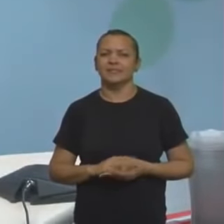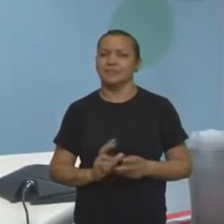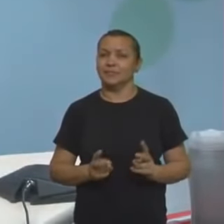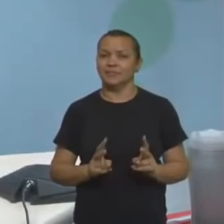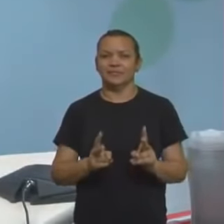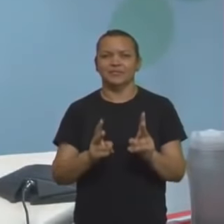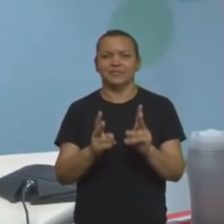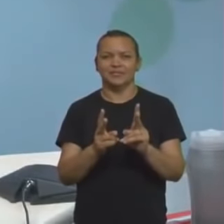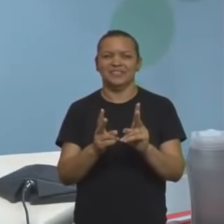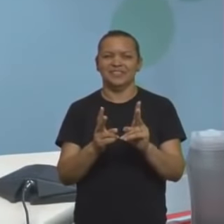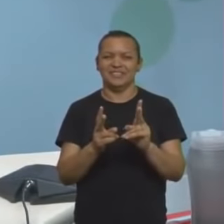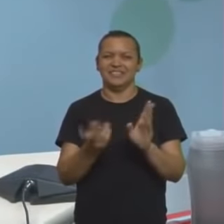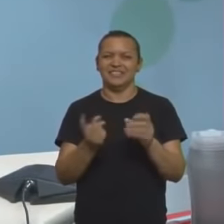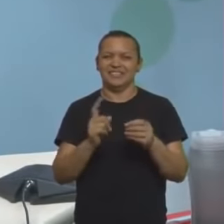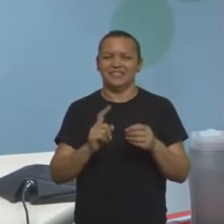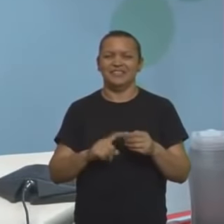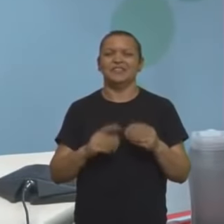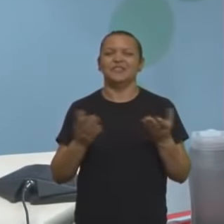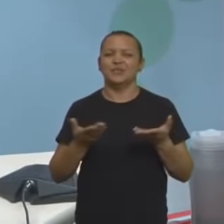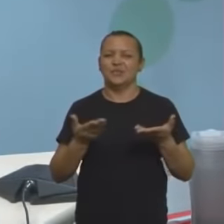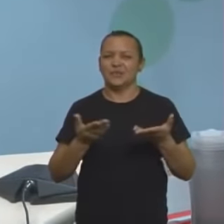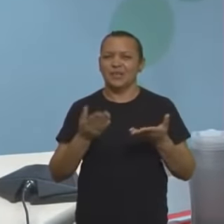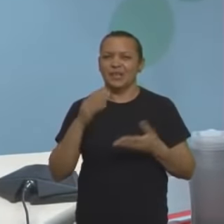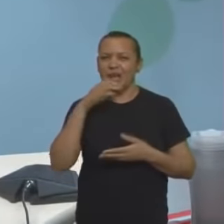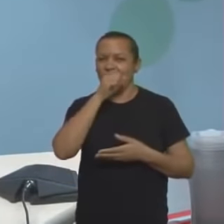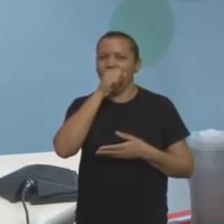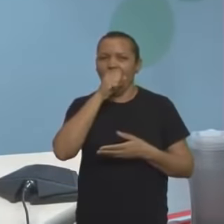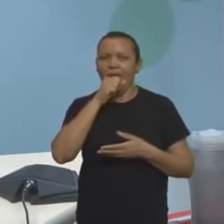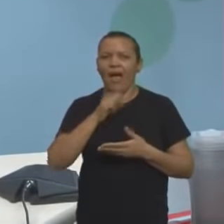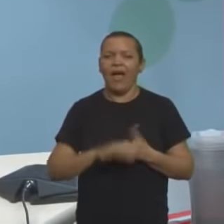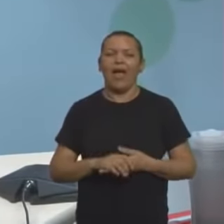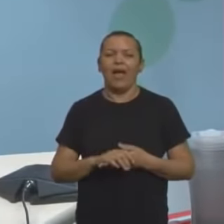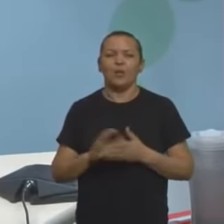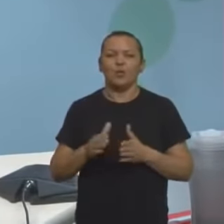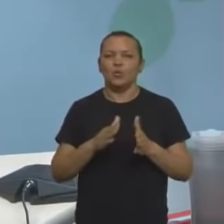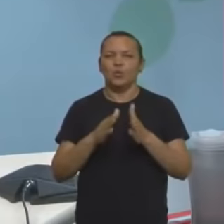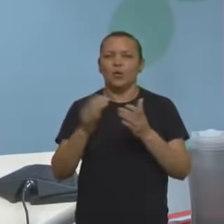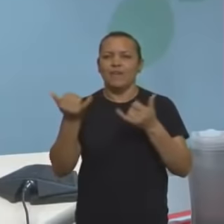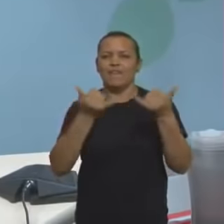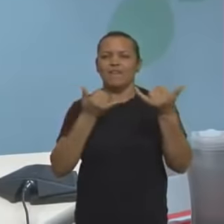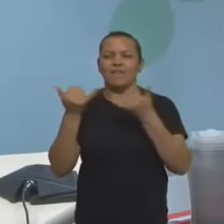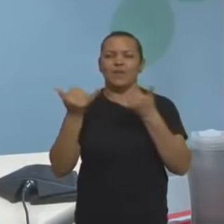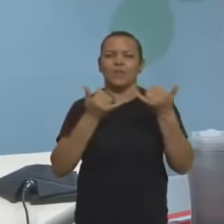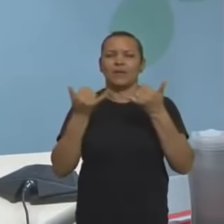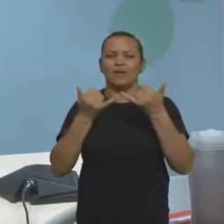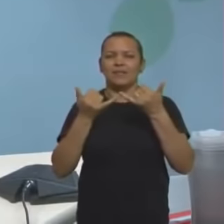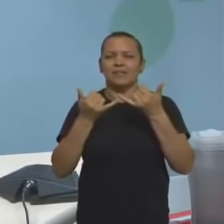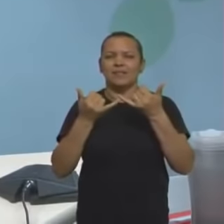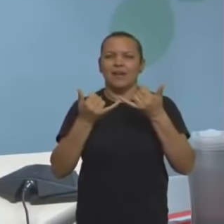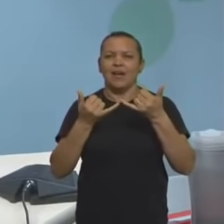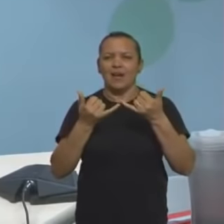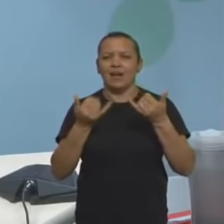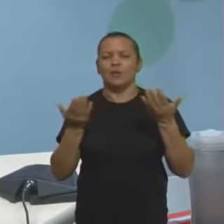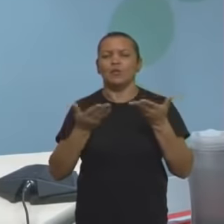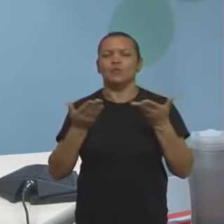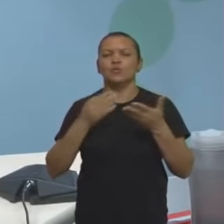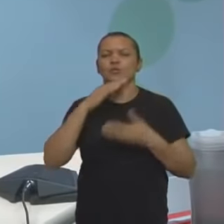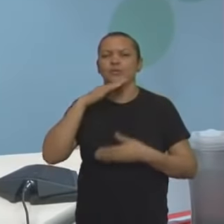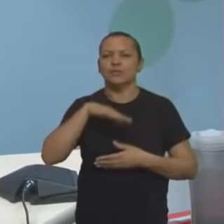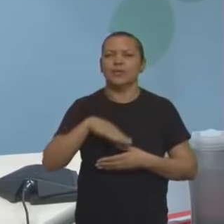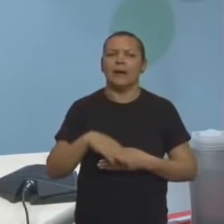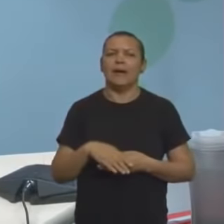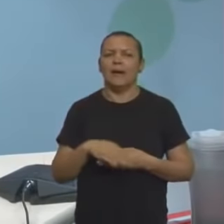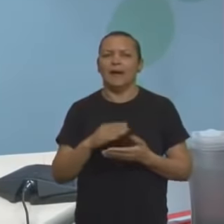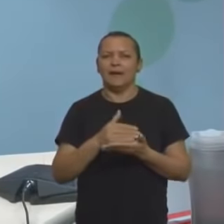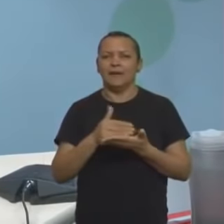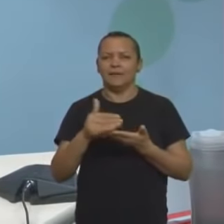Continuando, né? Estamos de volta aqui. Vamos falar rapidinho aqui do nosso percurso formativo da nossa tarde aqui de hoje. Então, a gente